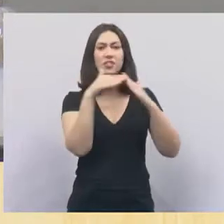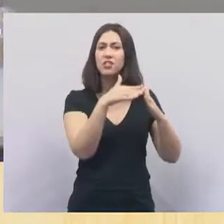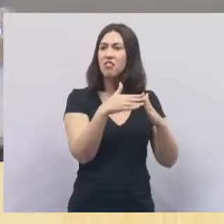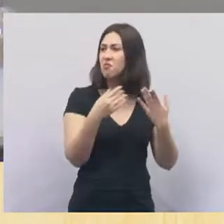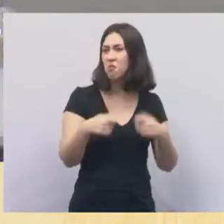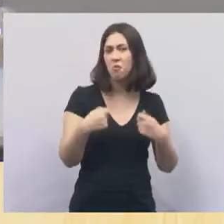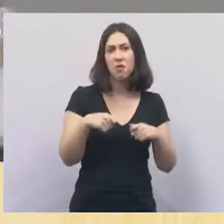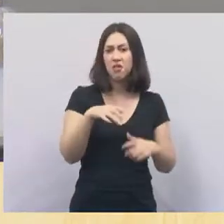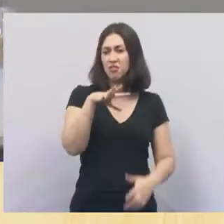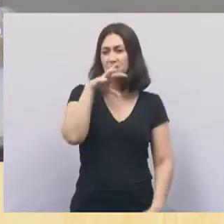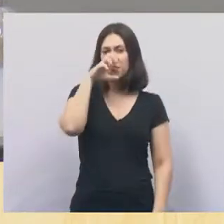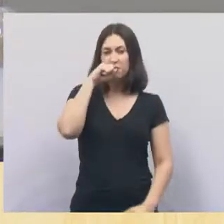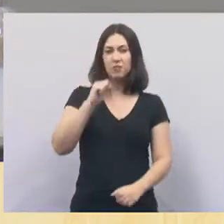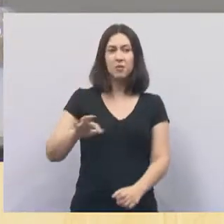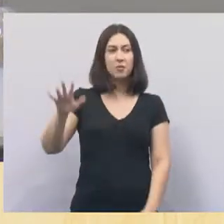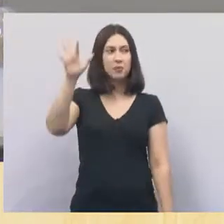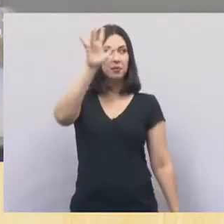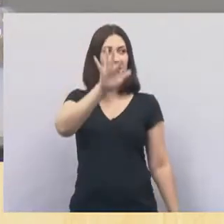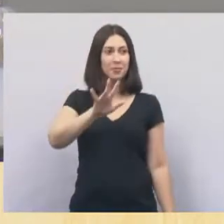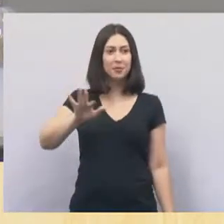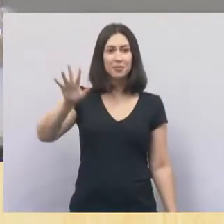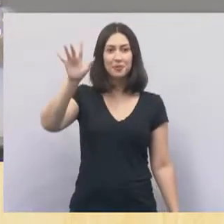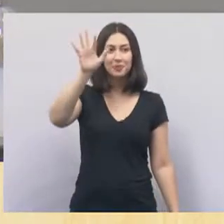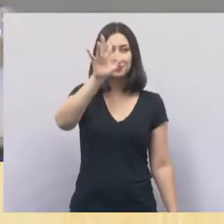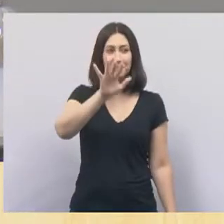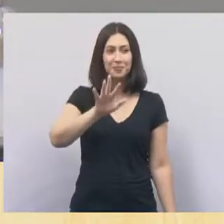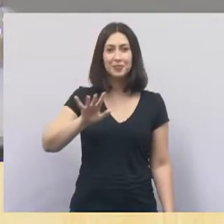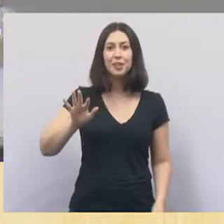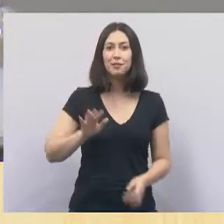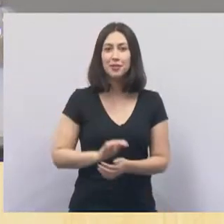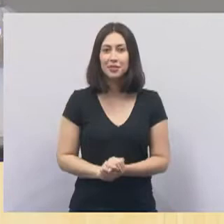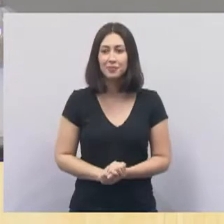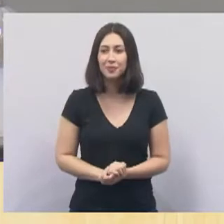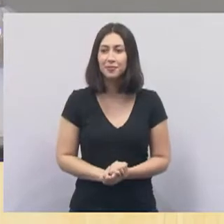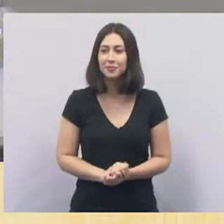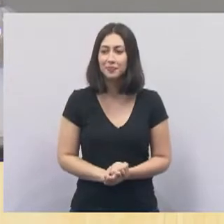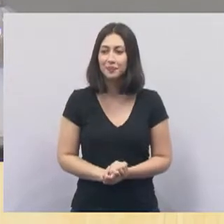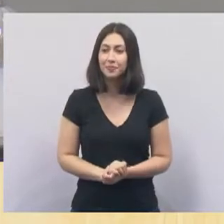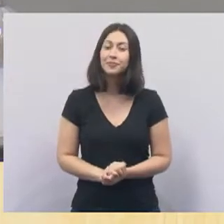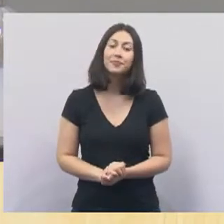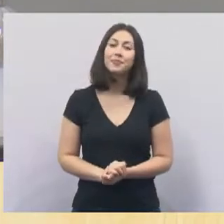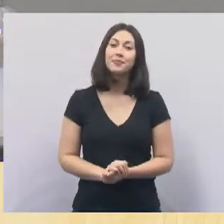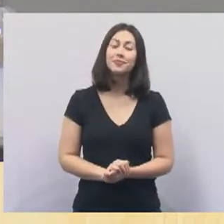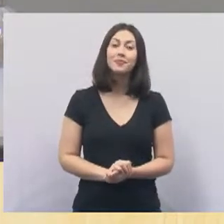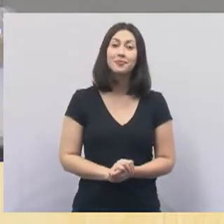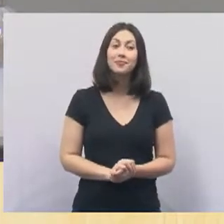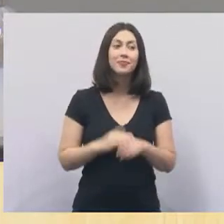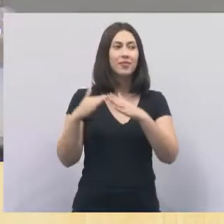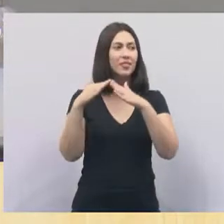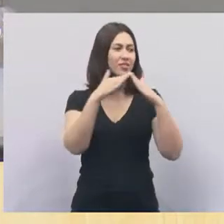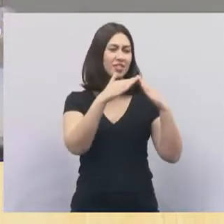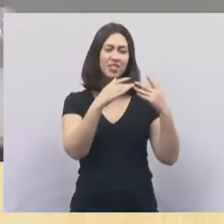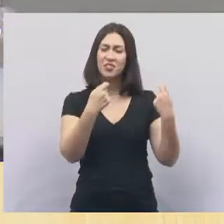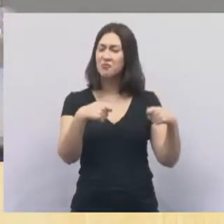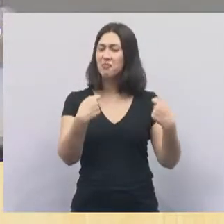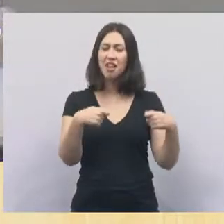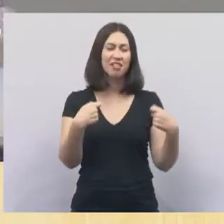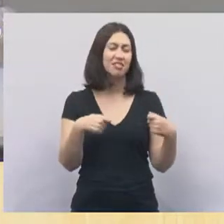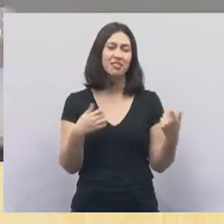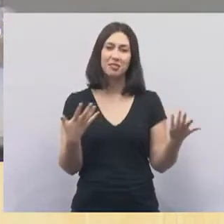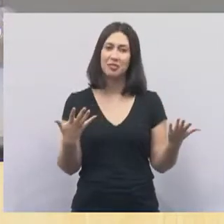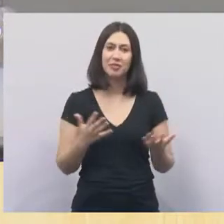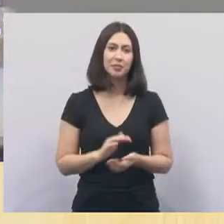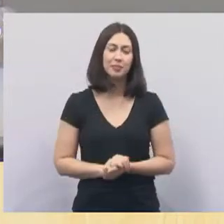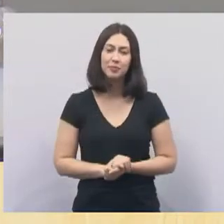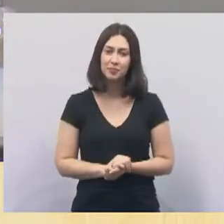o cheiro da fumaça que você colocou no fio que tá no teu quintal o vizinho não tem que sentir o cheiro de Mato Queimado